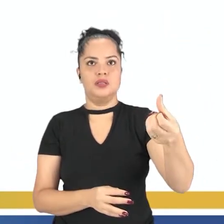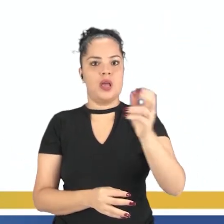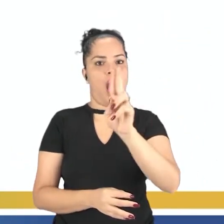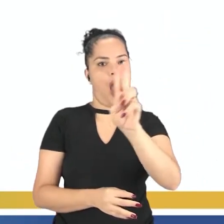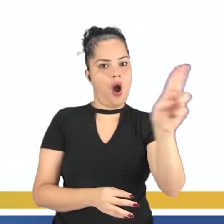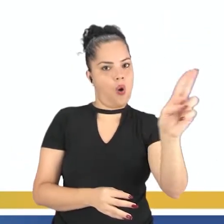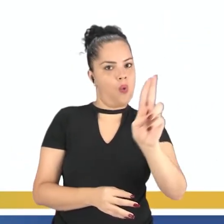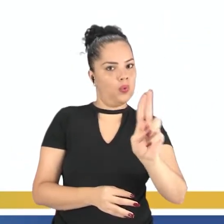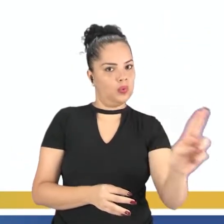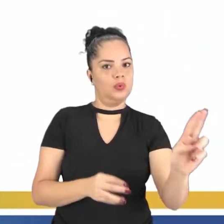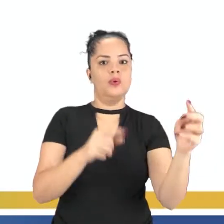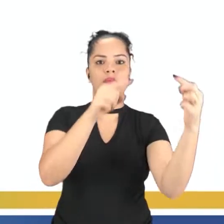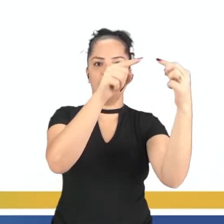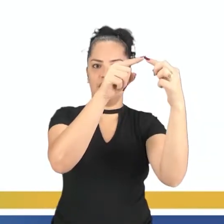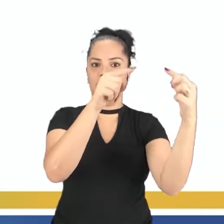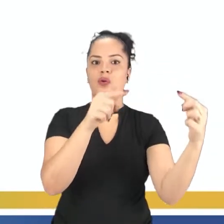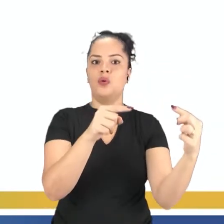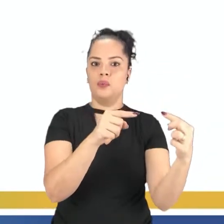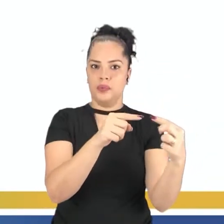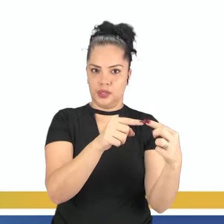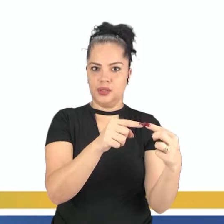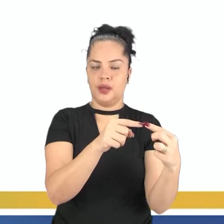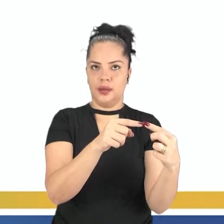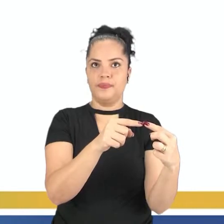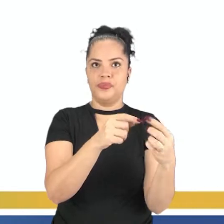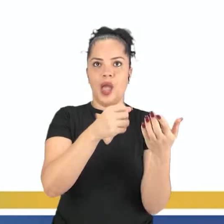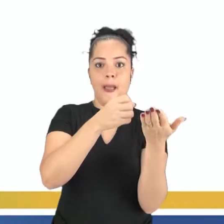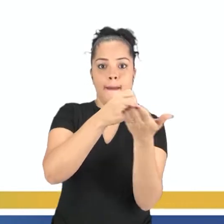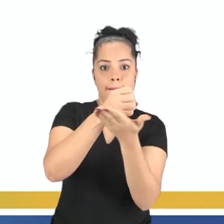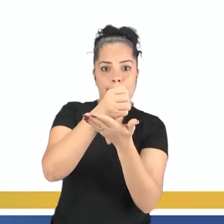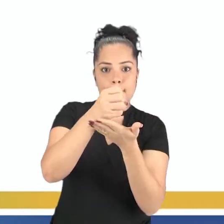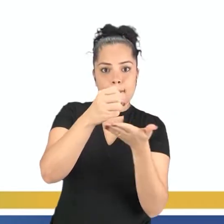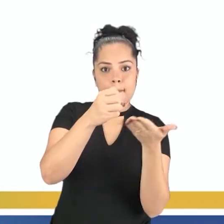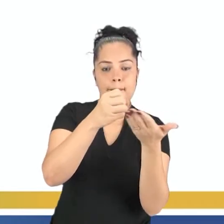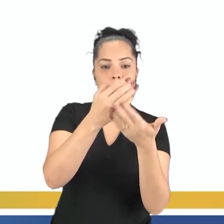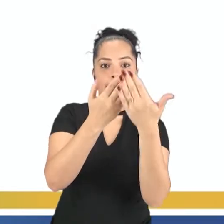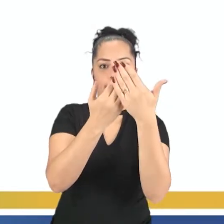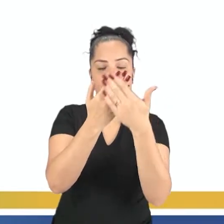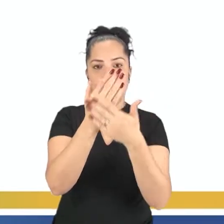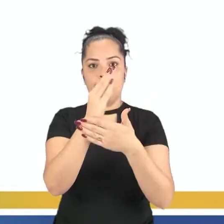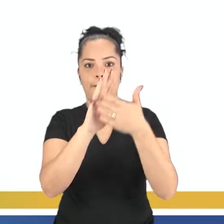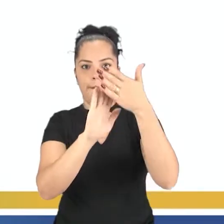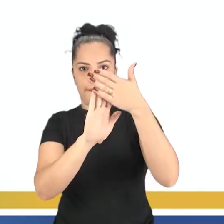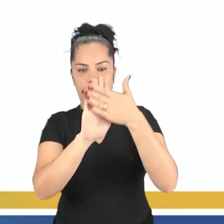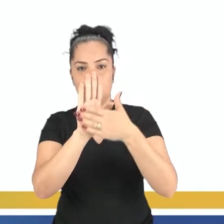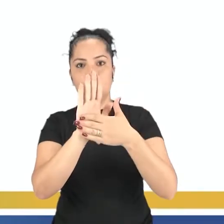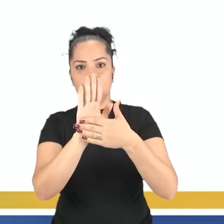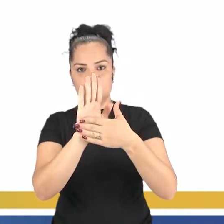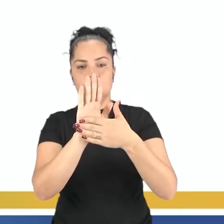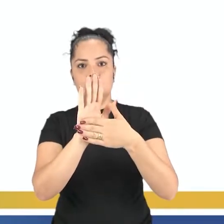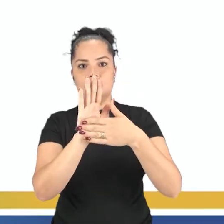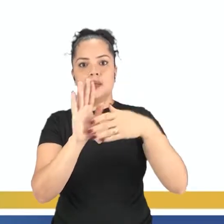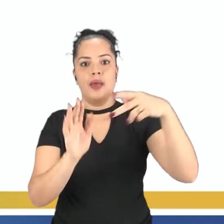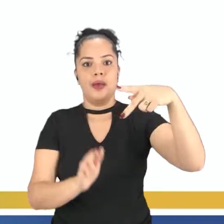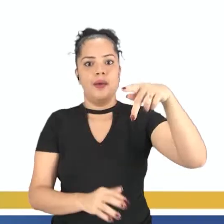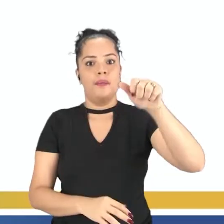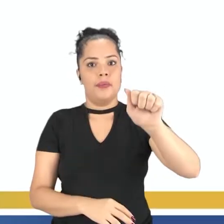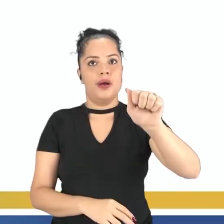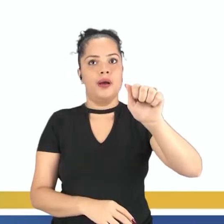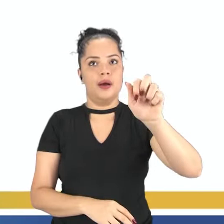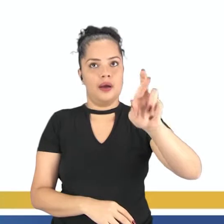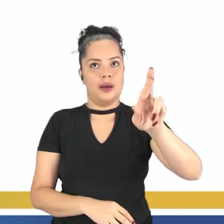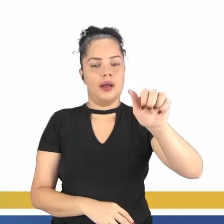assim por diante. E como eu já falei, quando as bases são formadas por um paralelogramo, fala que trata-se de um prisma que é